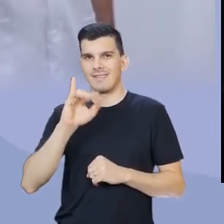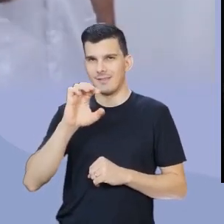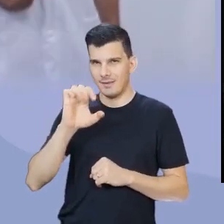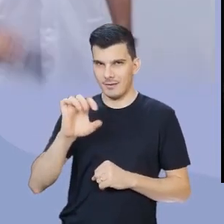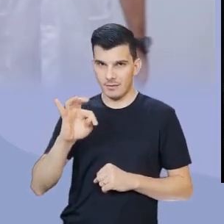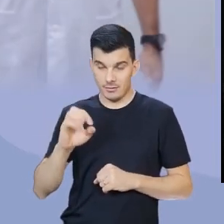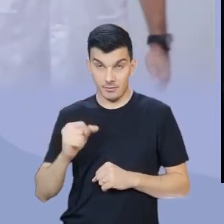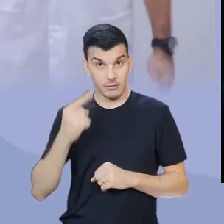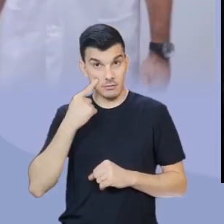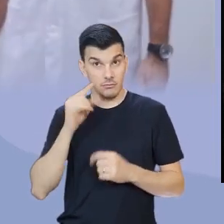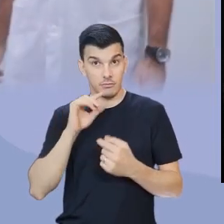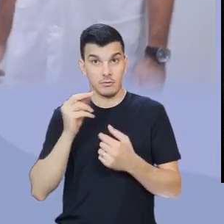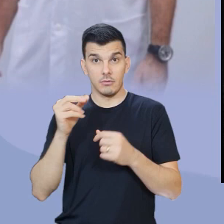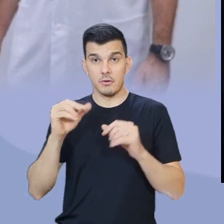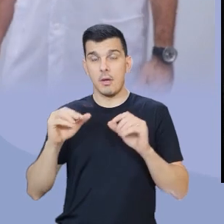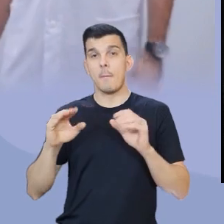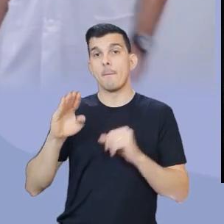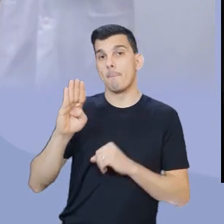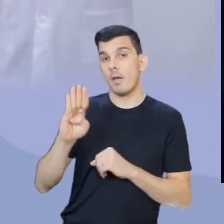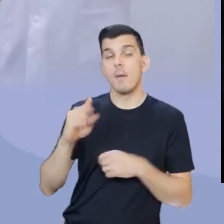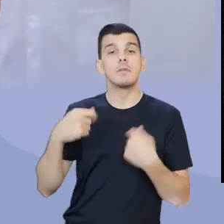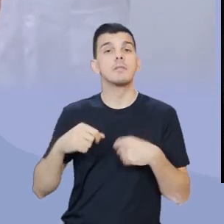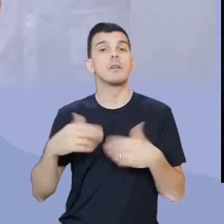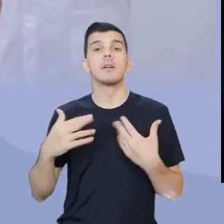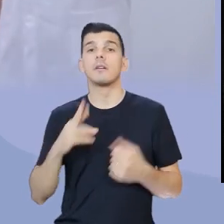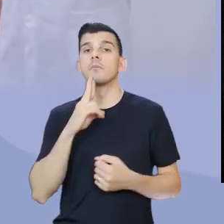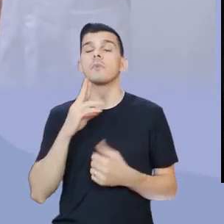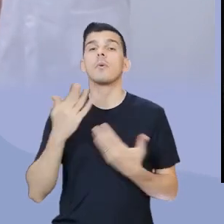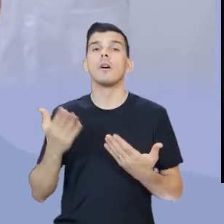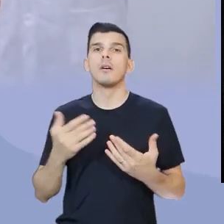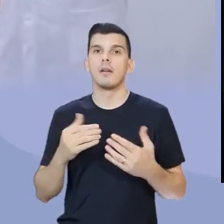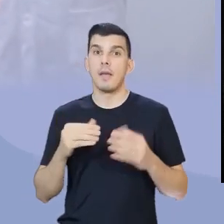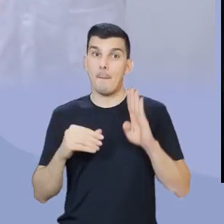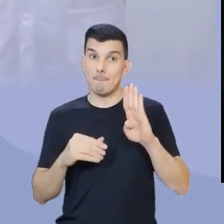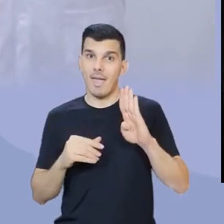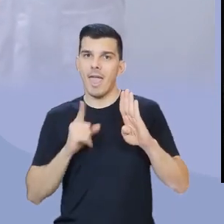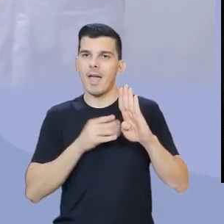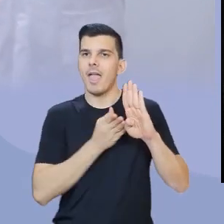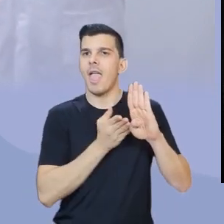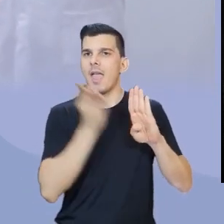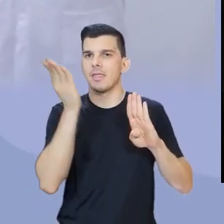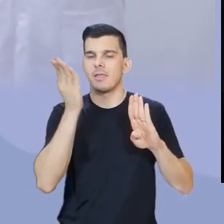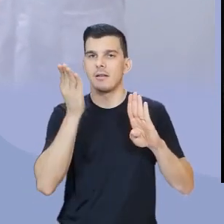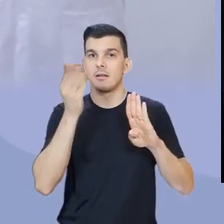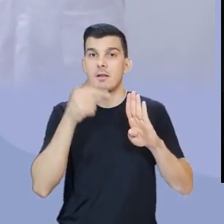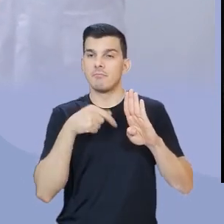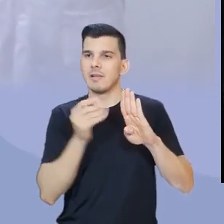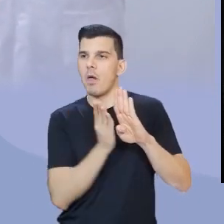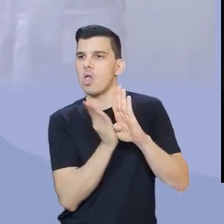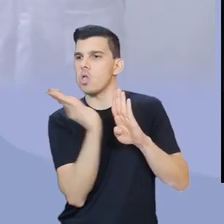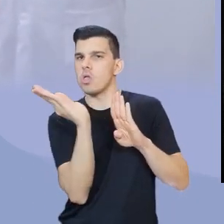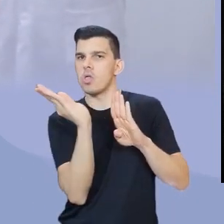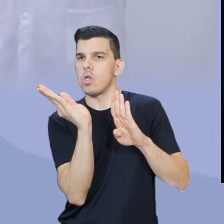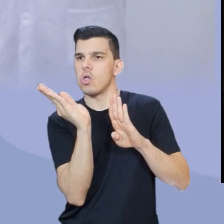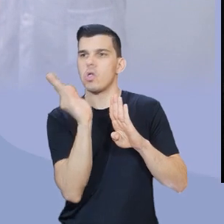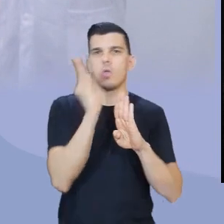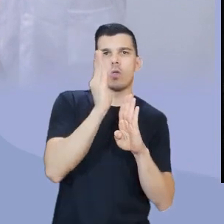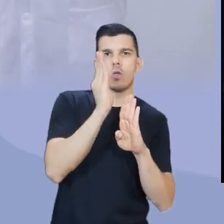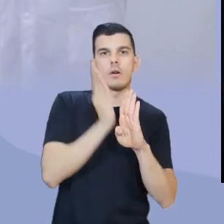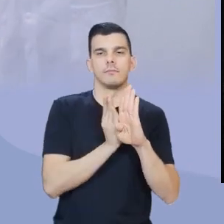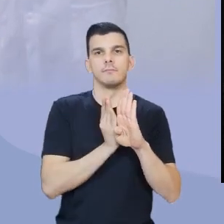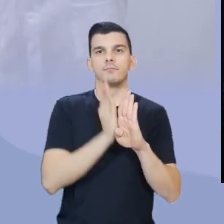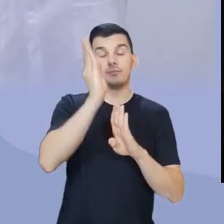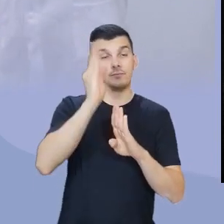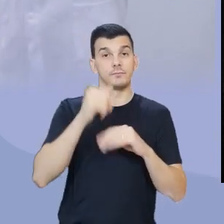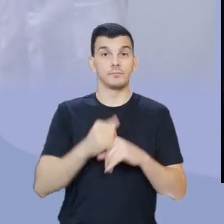que representa a trajetória de B, deverá? B é a reta. A reta vai ter que subir para atingir. Então o coeficiente